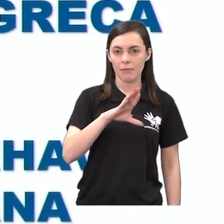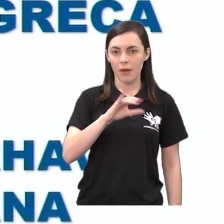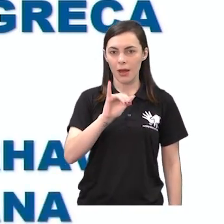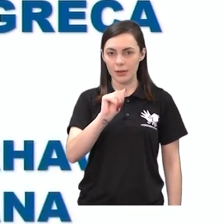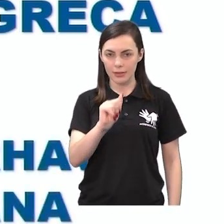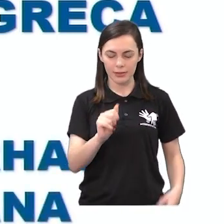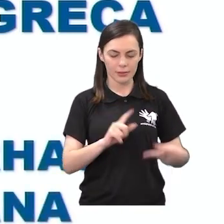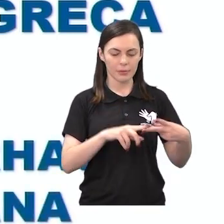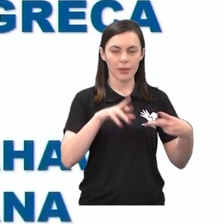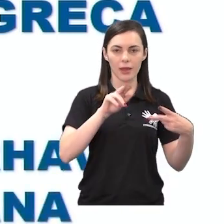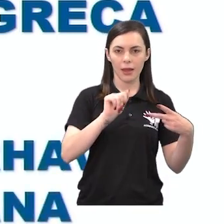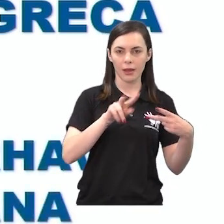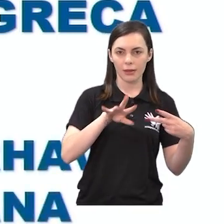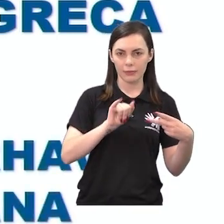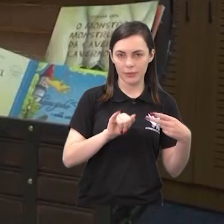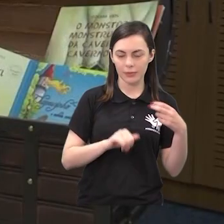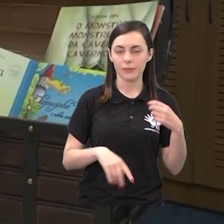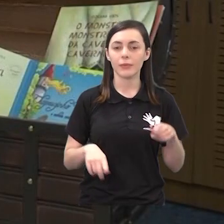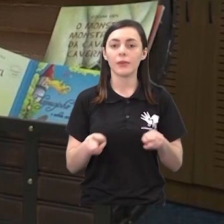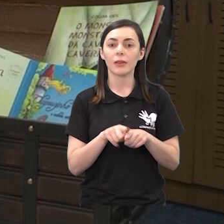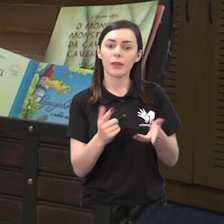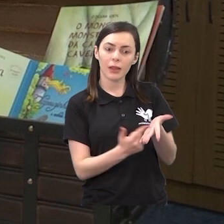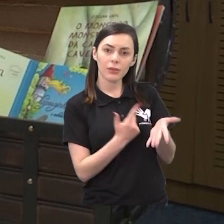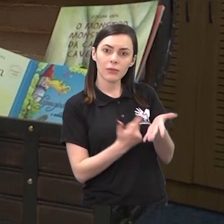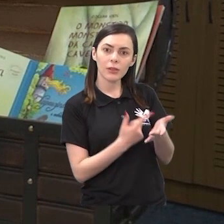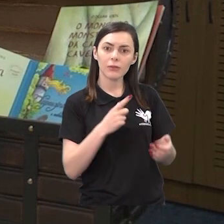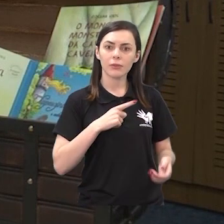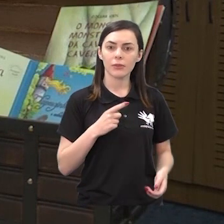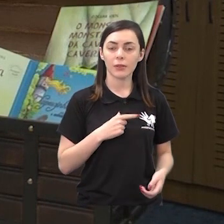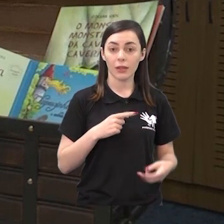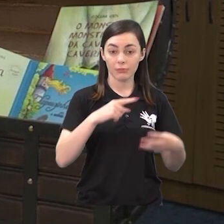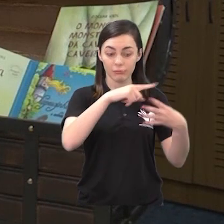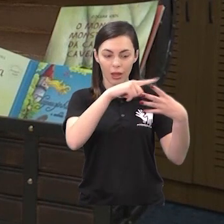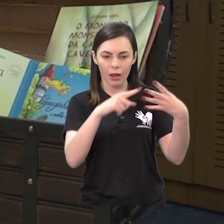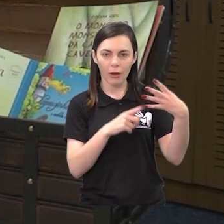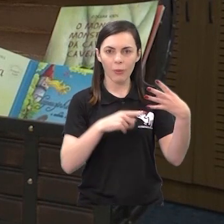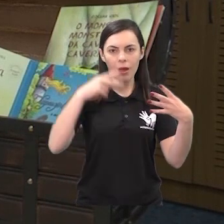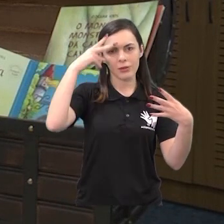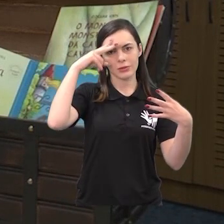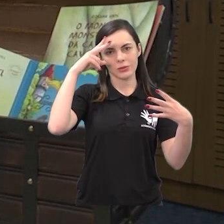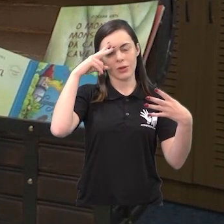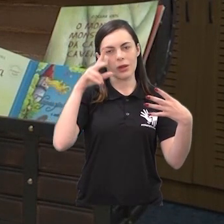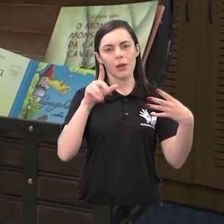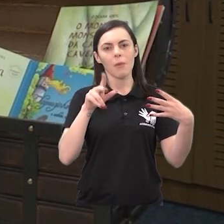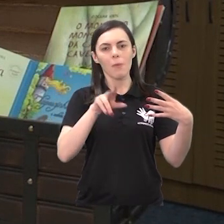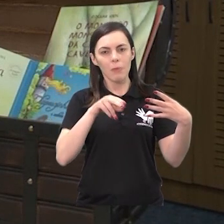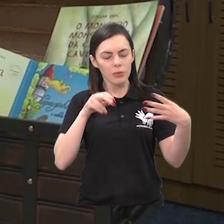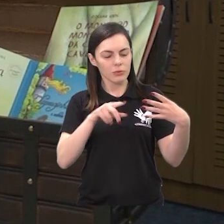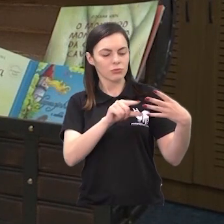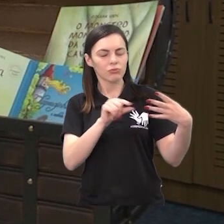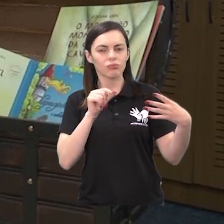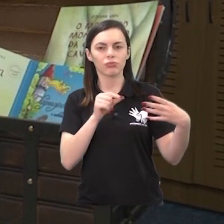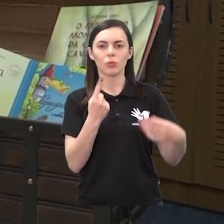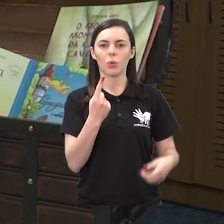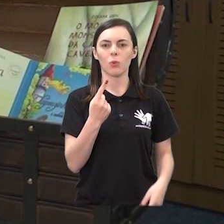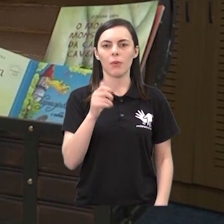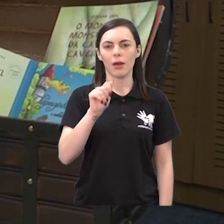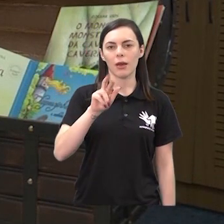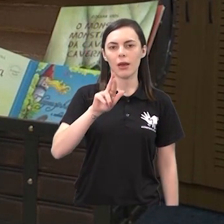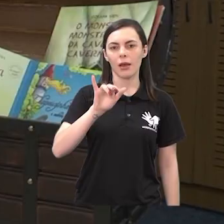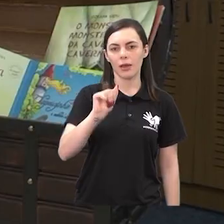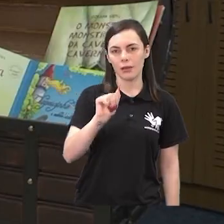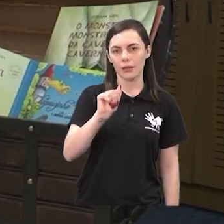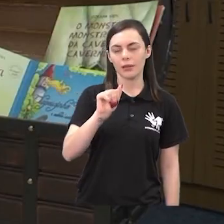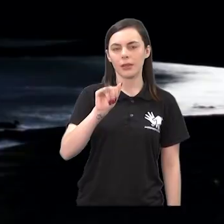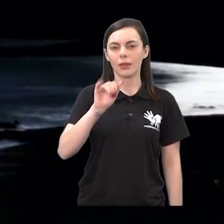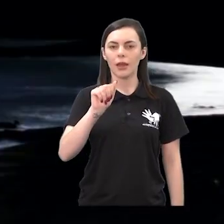e Ravi Carneiro Santana. Aqui nesse livro nós temos 4 histórias e uma delas é o Ari Areia. Então vamos lá, detetives, vamos